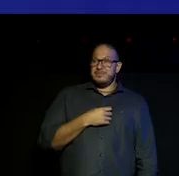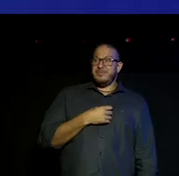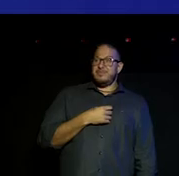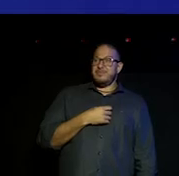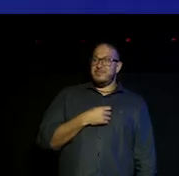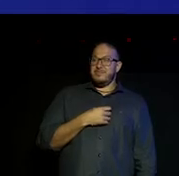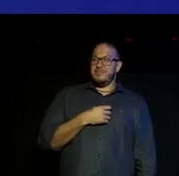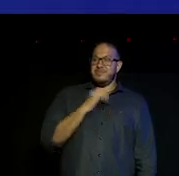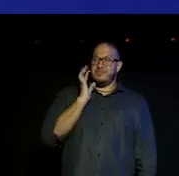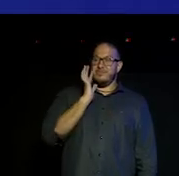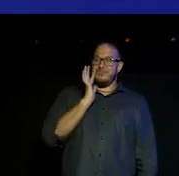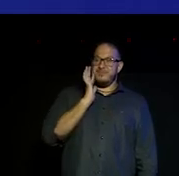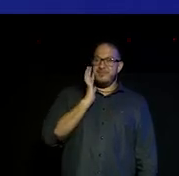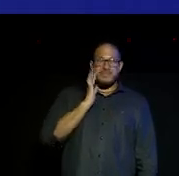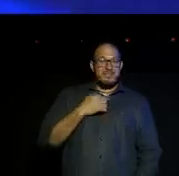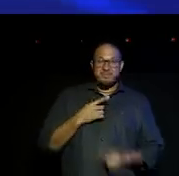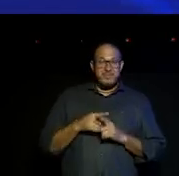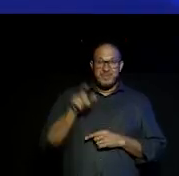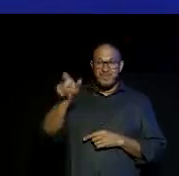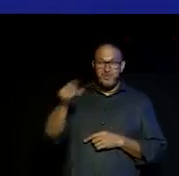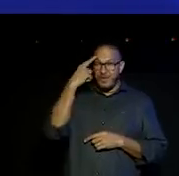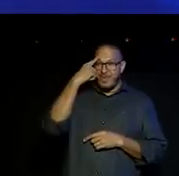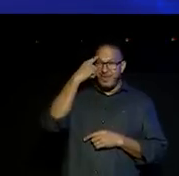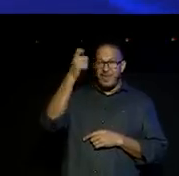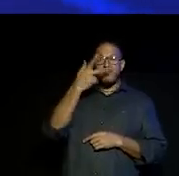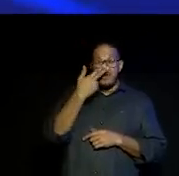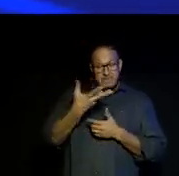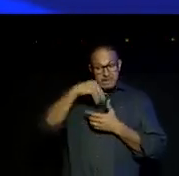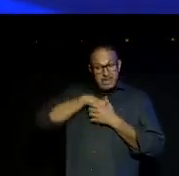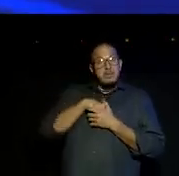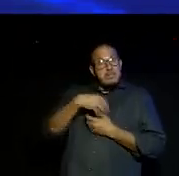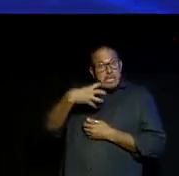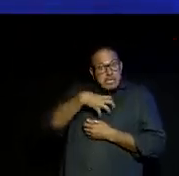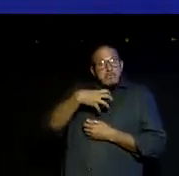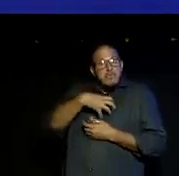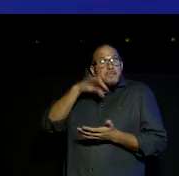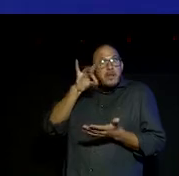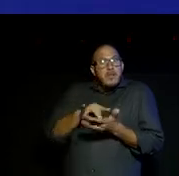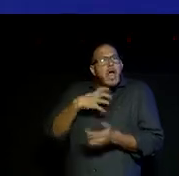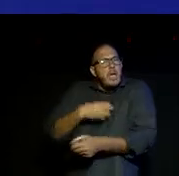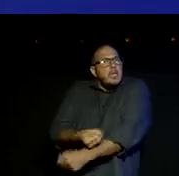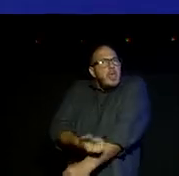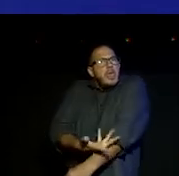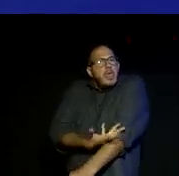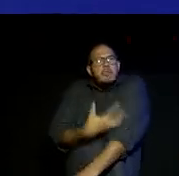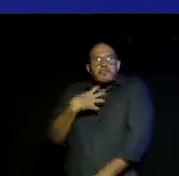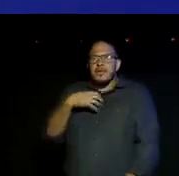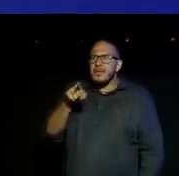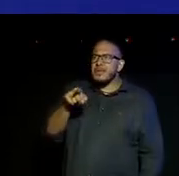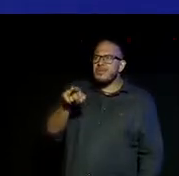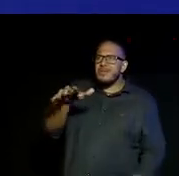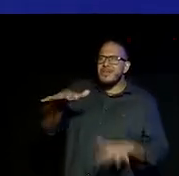muito curioso, gente. Porque aquilo ali não era uma invenção, era um sentimento verdadeiro. Estava todo mundo, verdadeiro entre aspas,